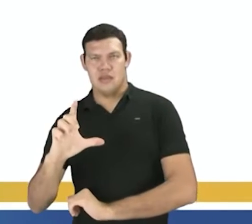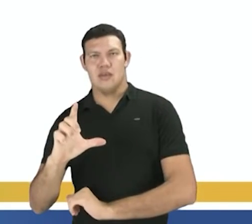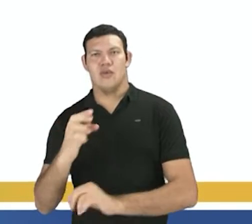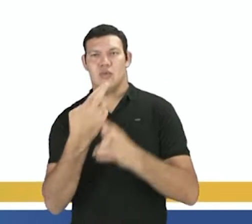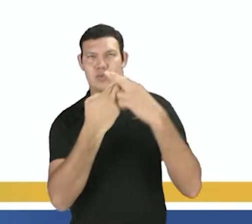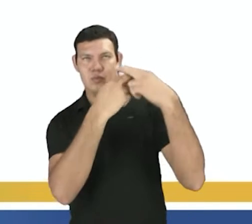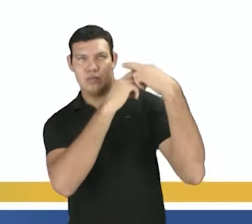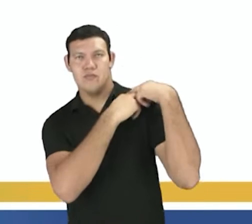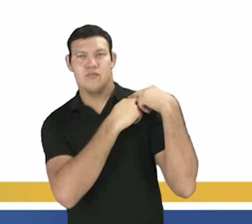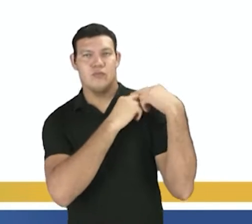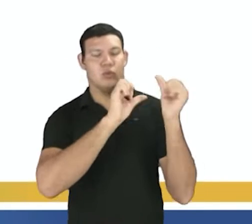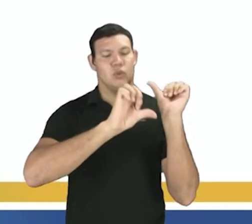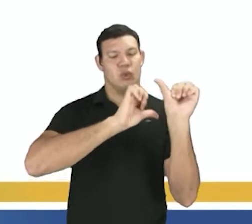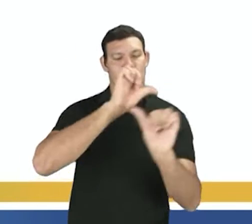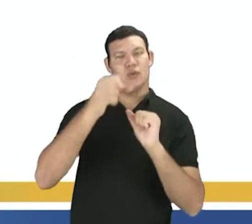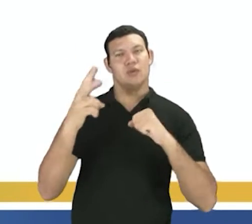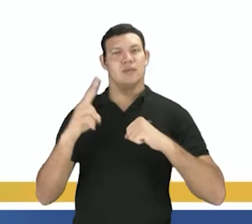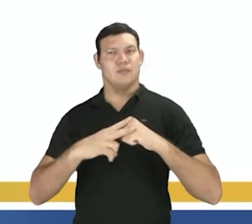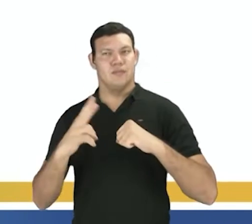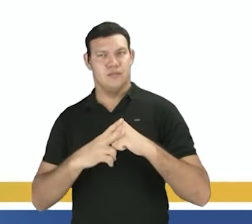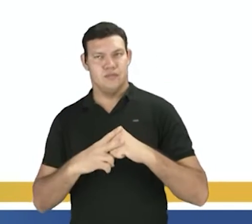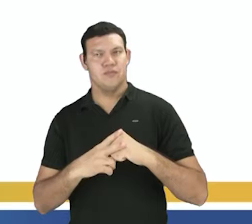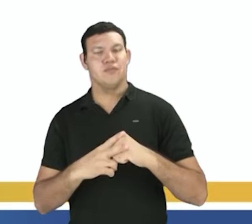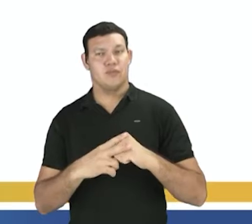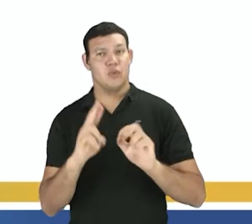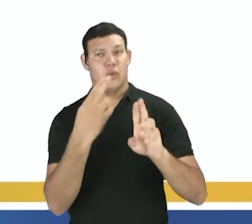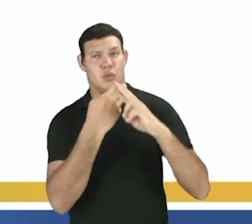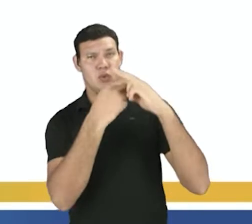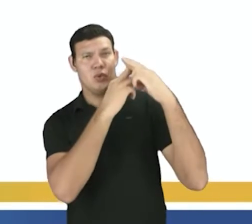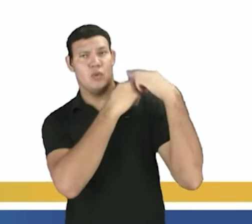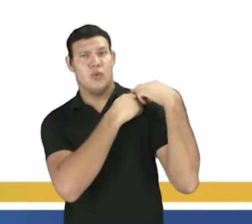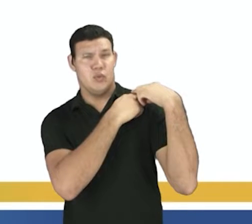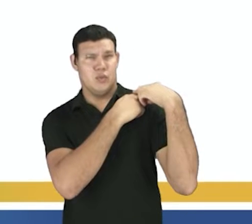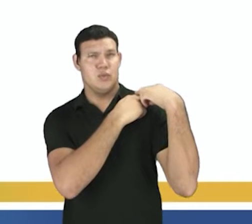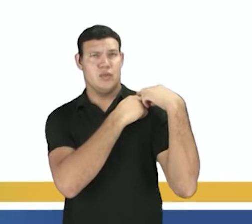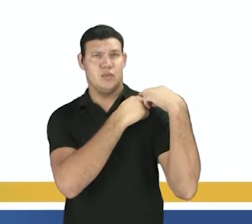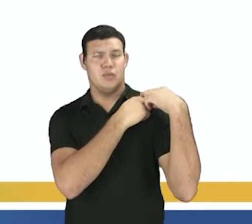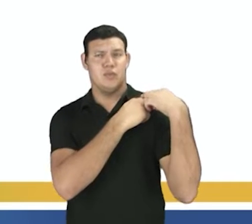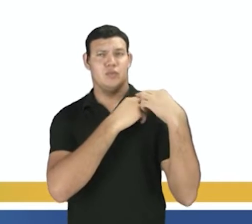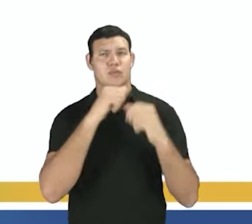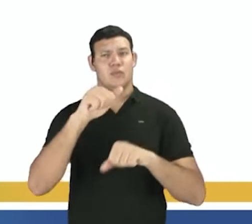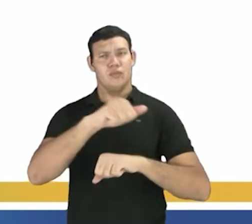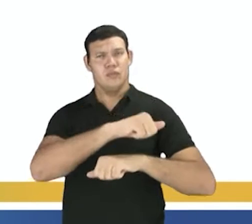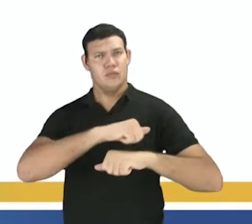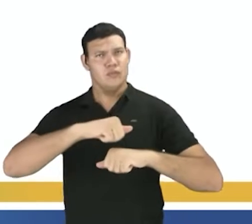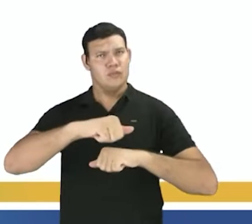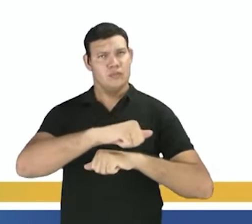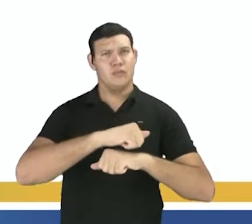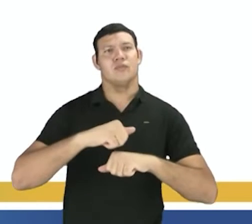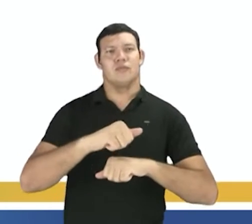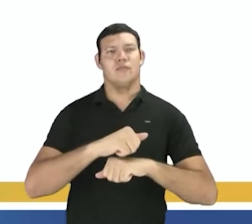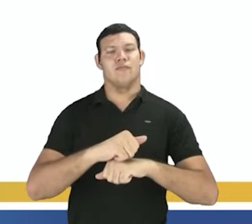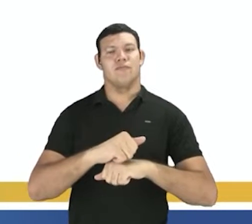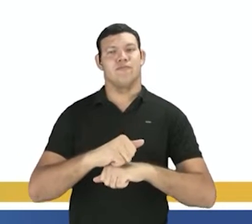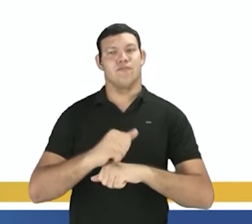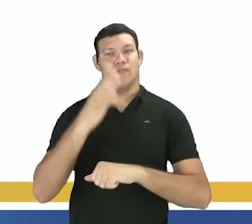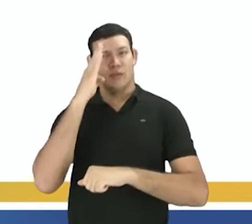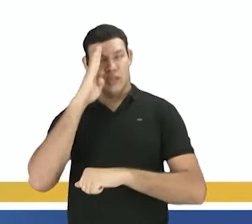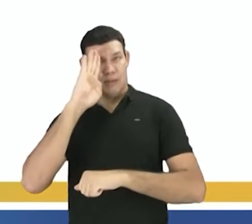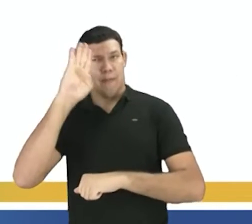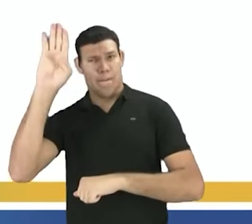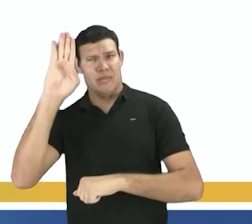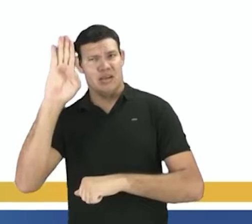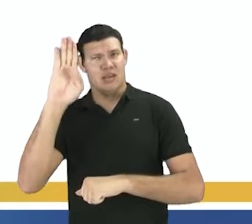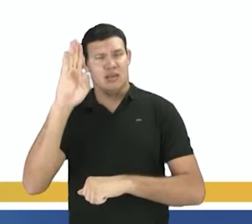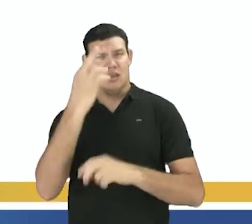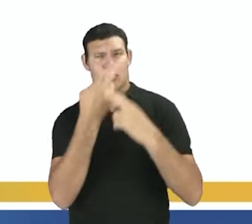como modificador do verbo. Funções dos advérbios. O advérbio possui a função de modificar